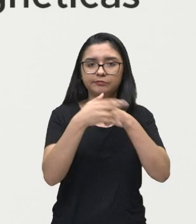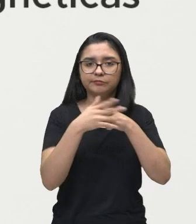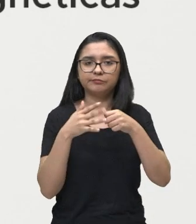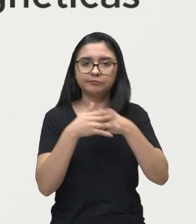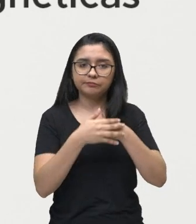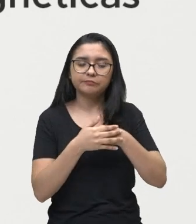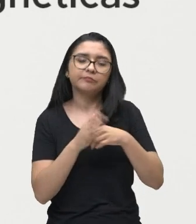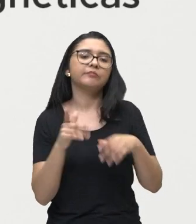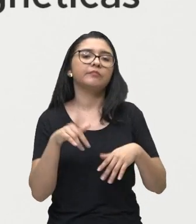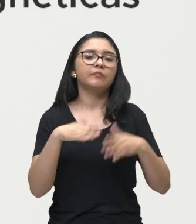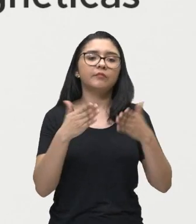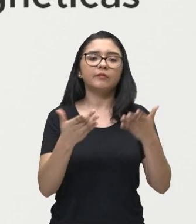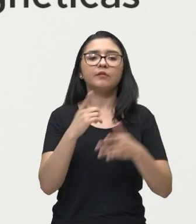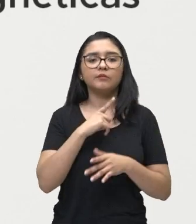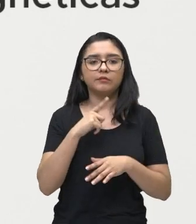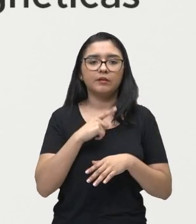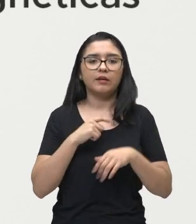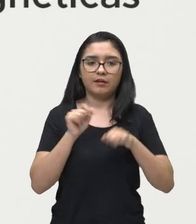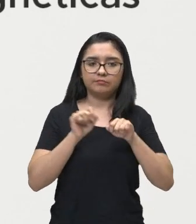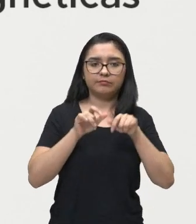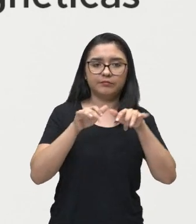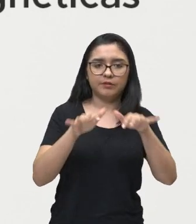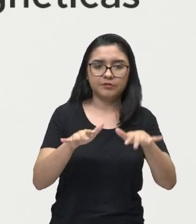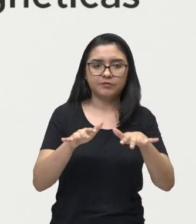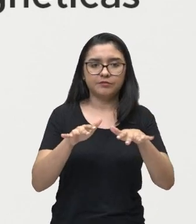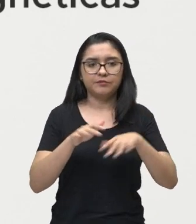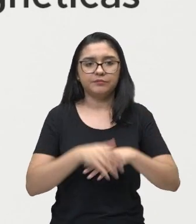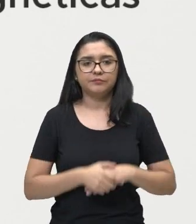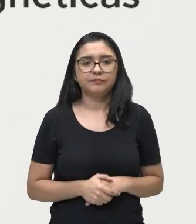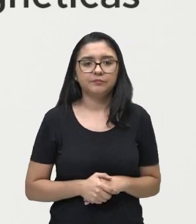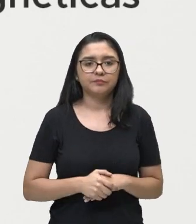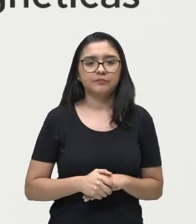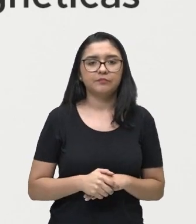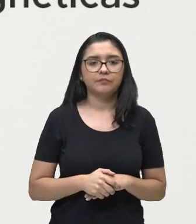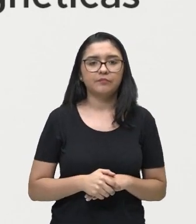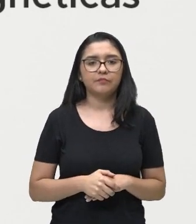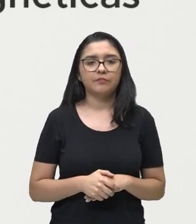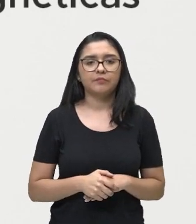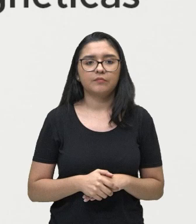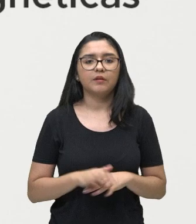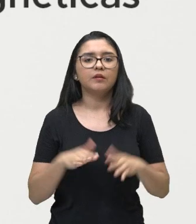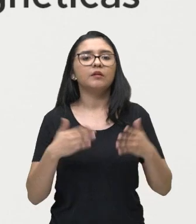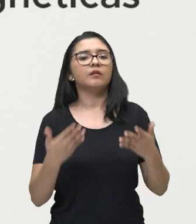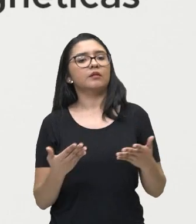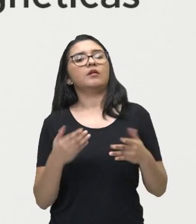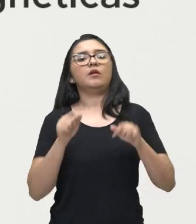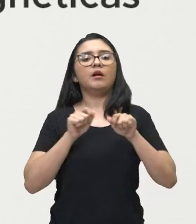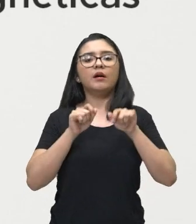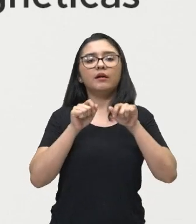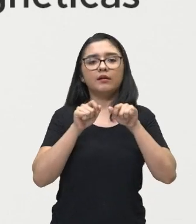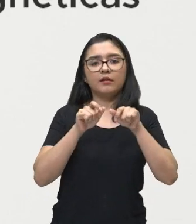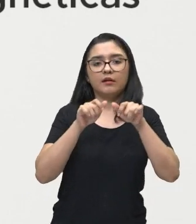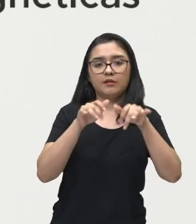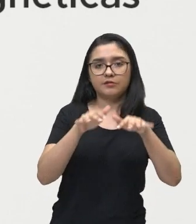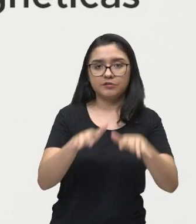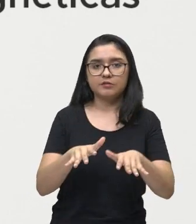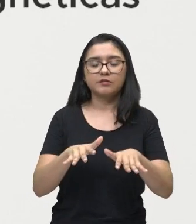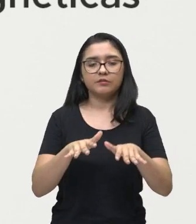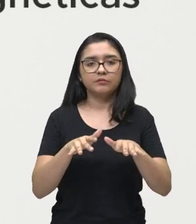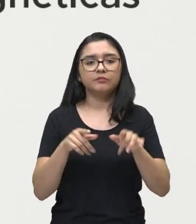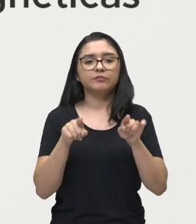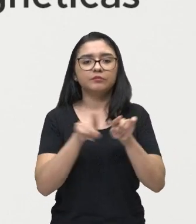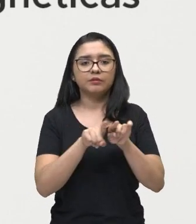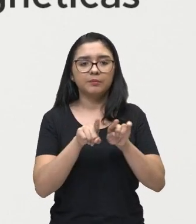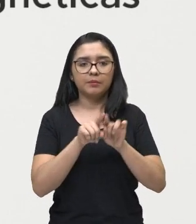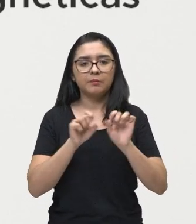você tem aí a irradiação, que é conhecida como a radiação térmica, também